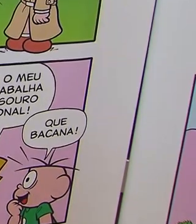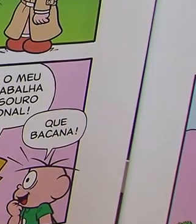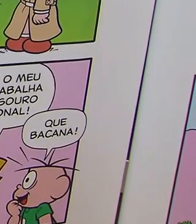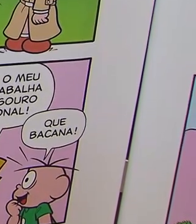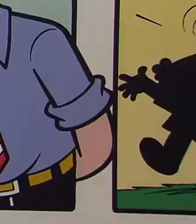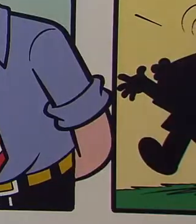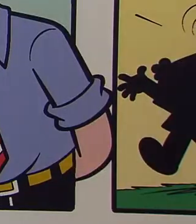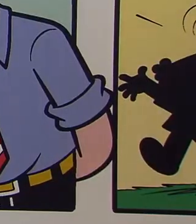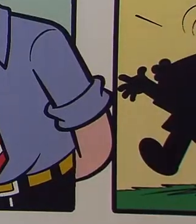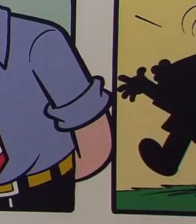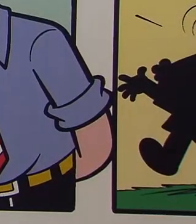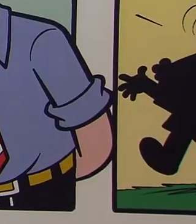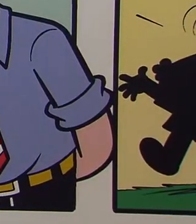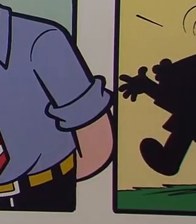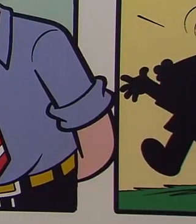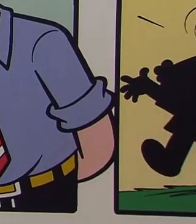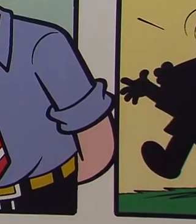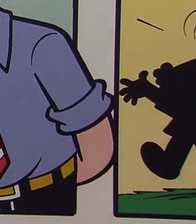Tchau!